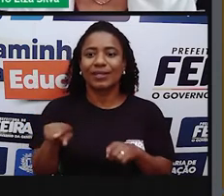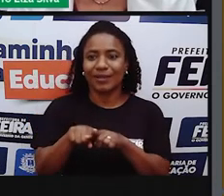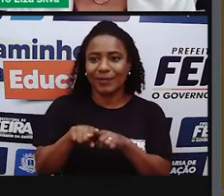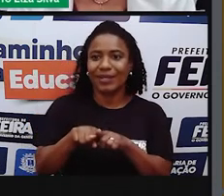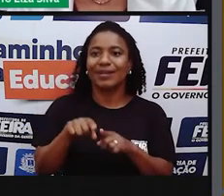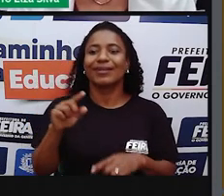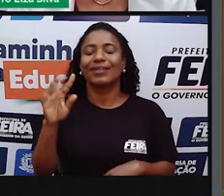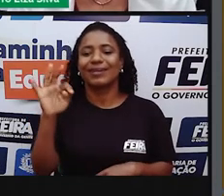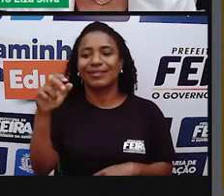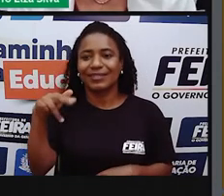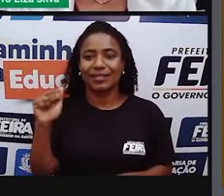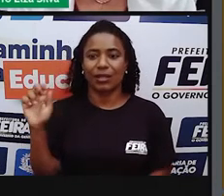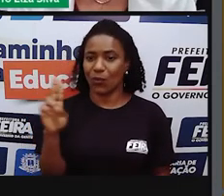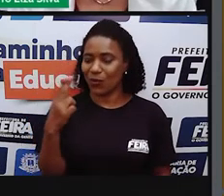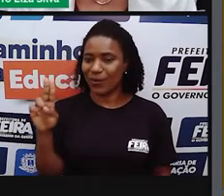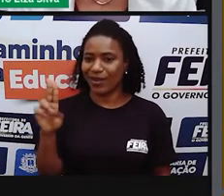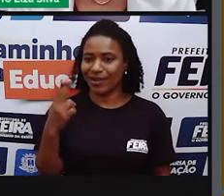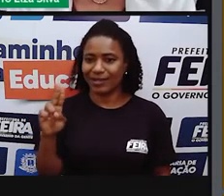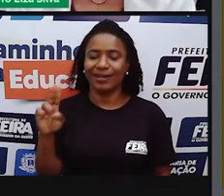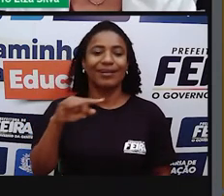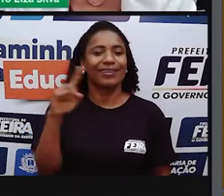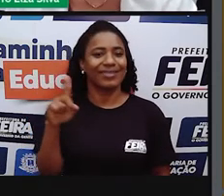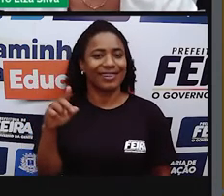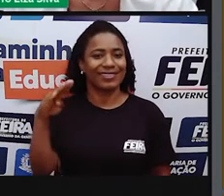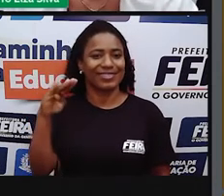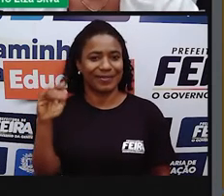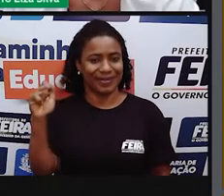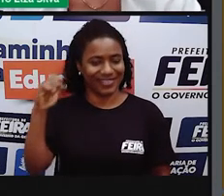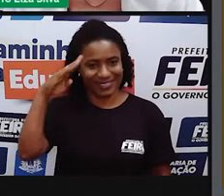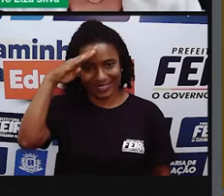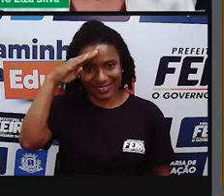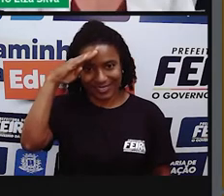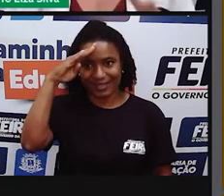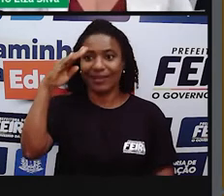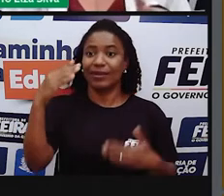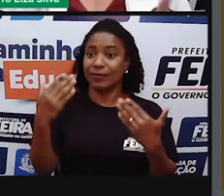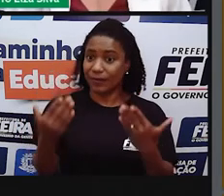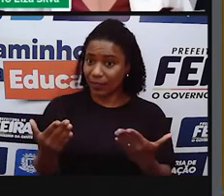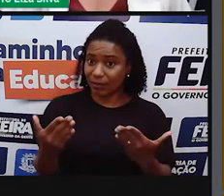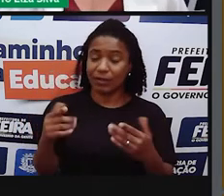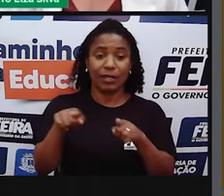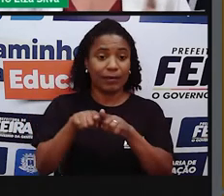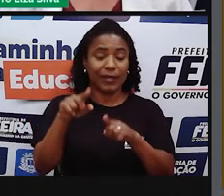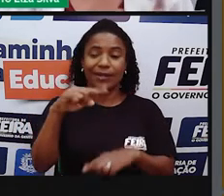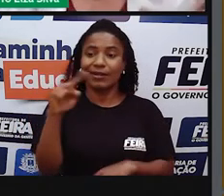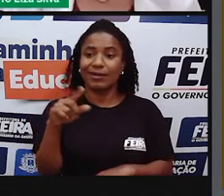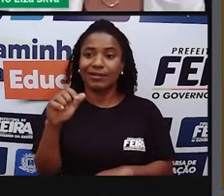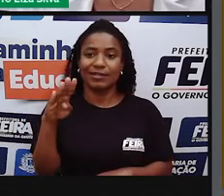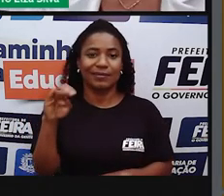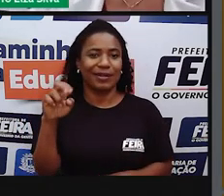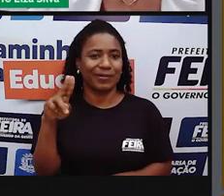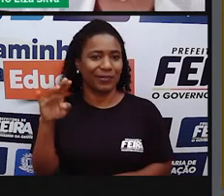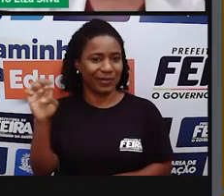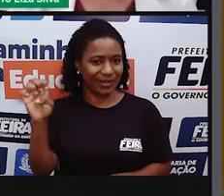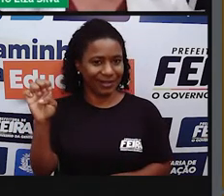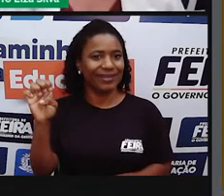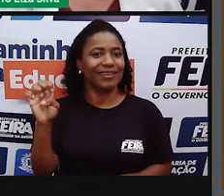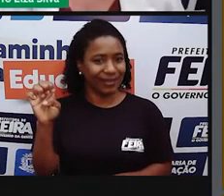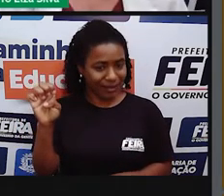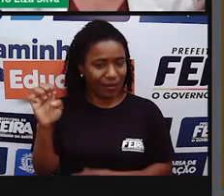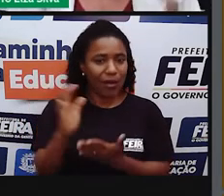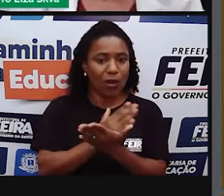Tanzânia, Uganda, Zâmbia e Zimbabue. Eu sei que muitos desses países vocês já devem ter ouvido